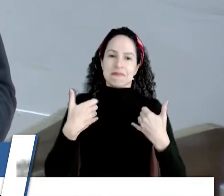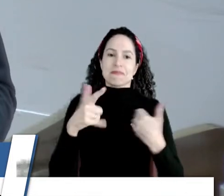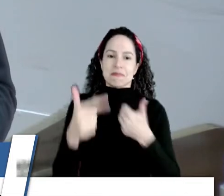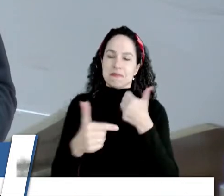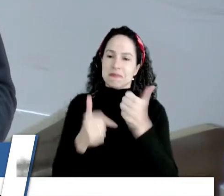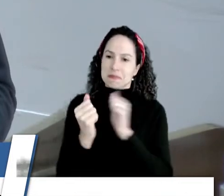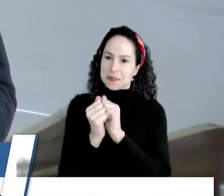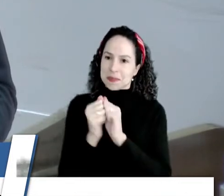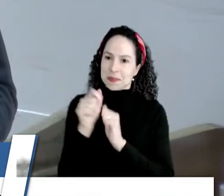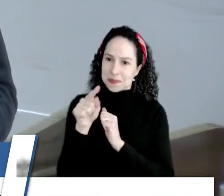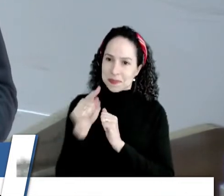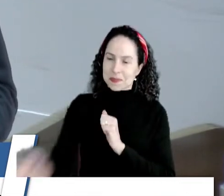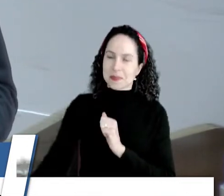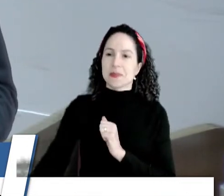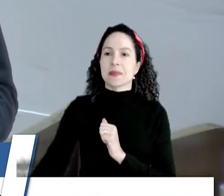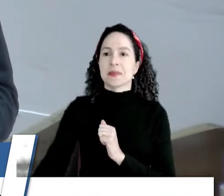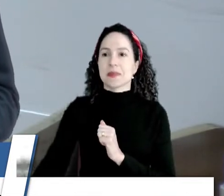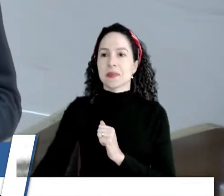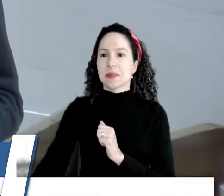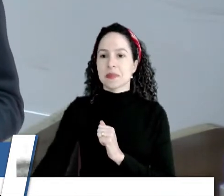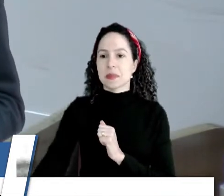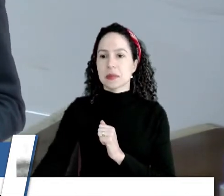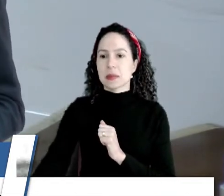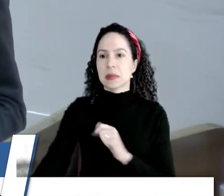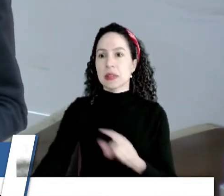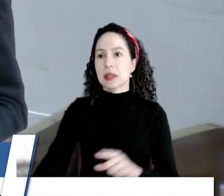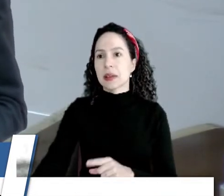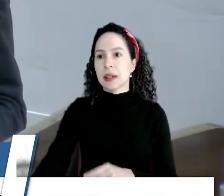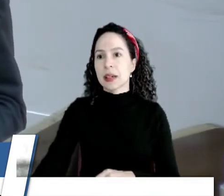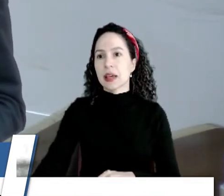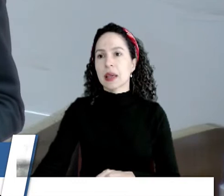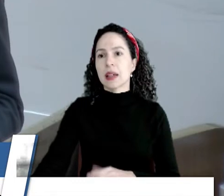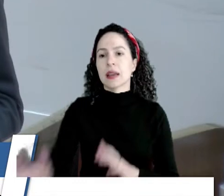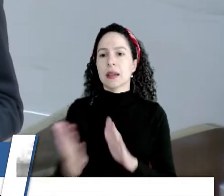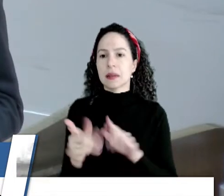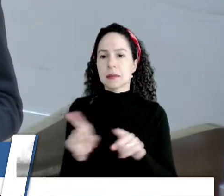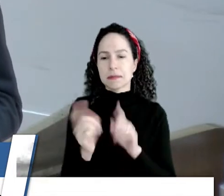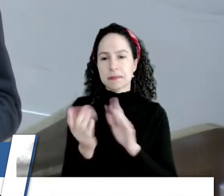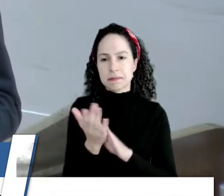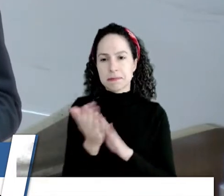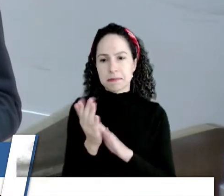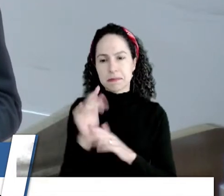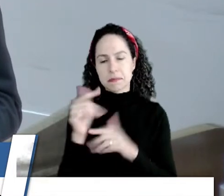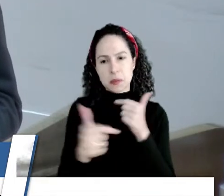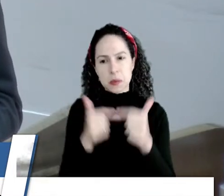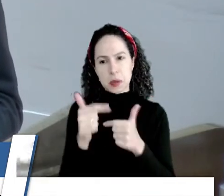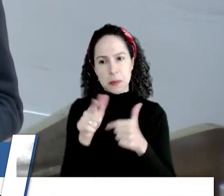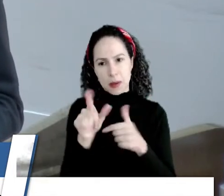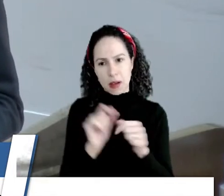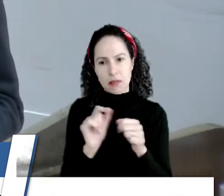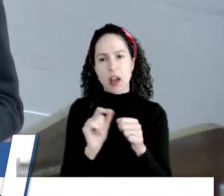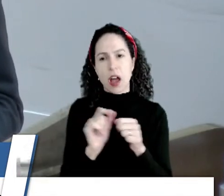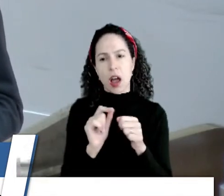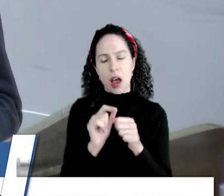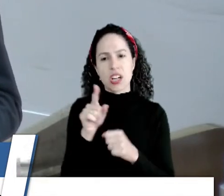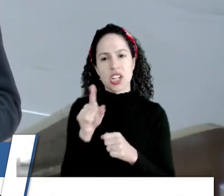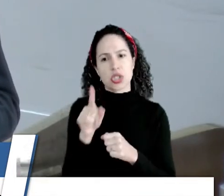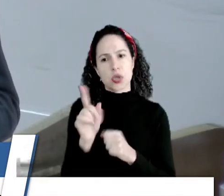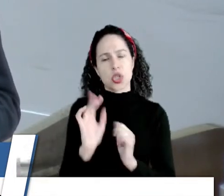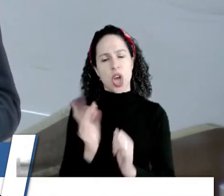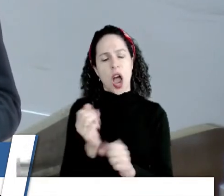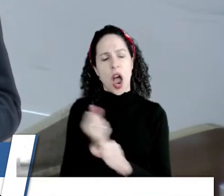e te parabenizar pelo trabalho que você vem fazendo, que você já faz mesmo antes de ser uma vereadora, mas